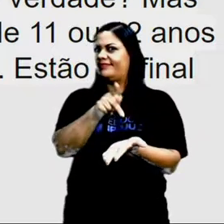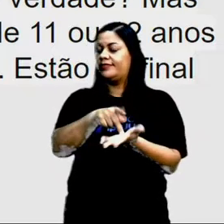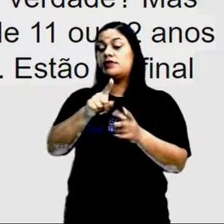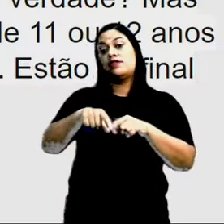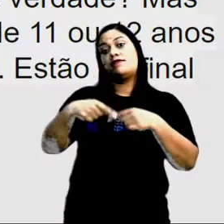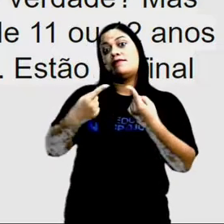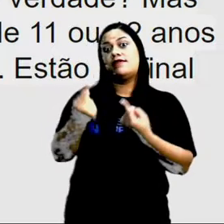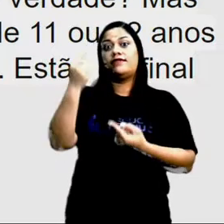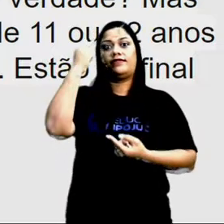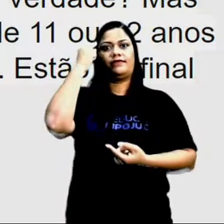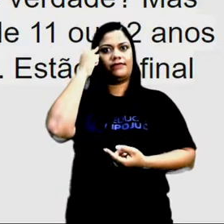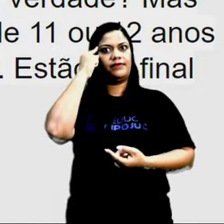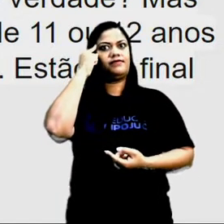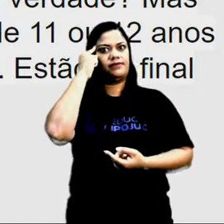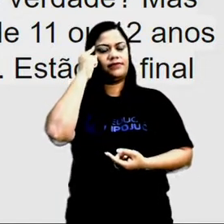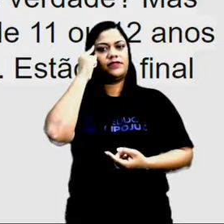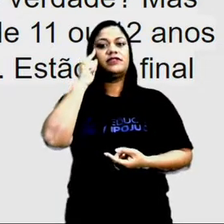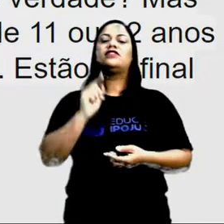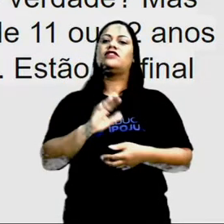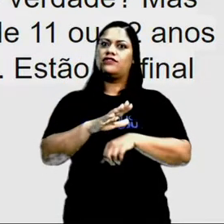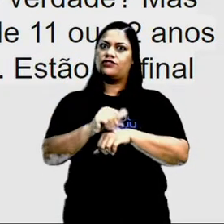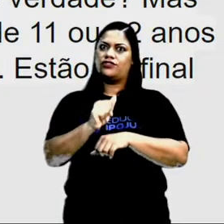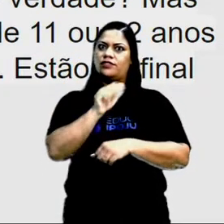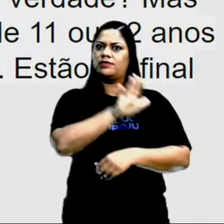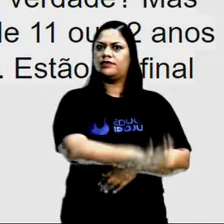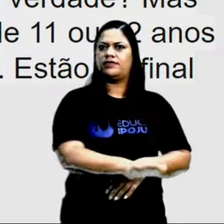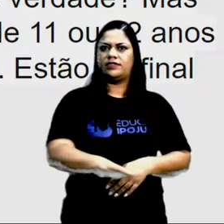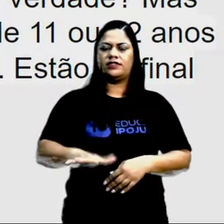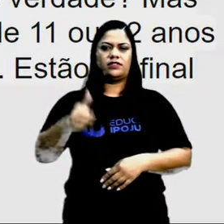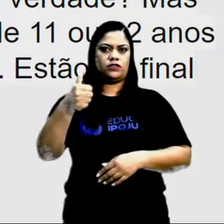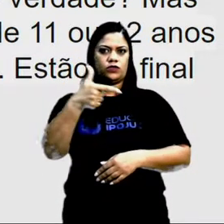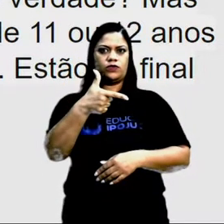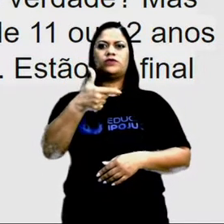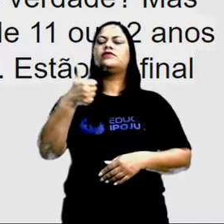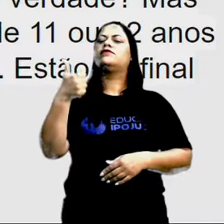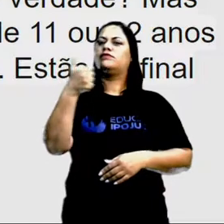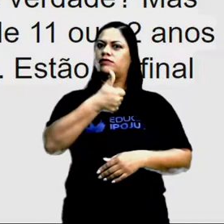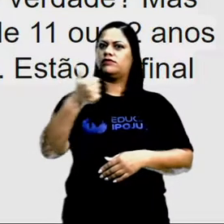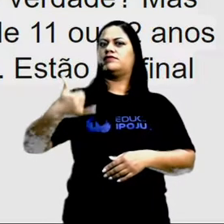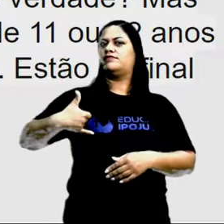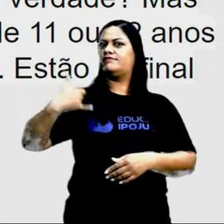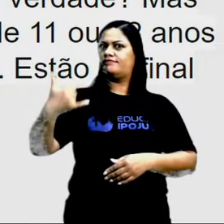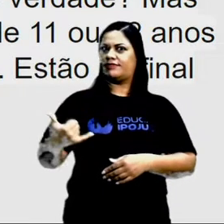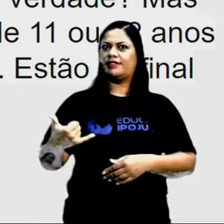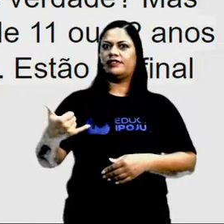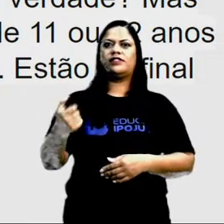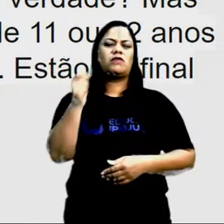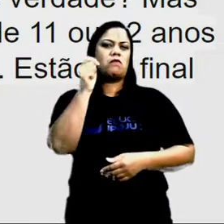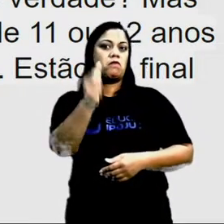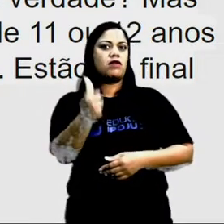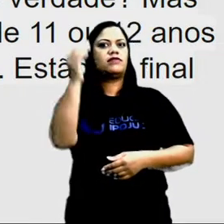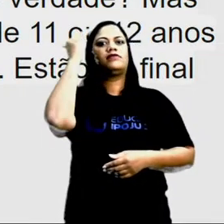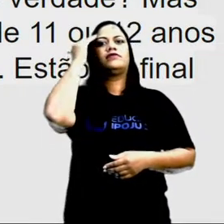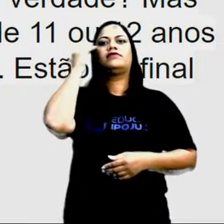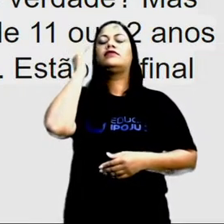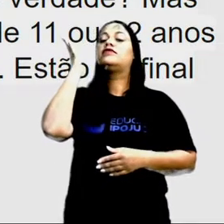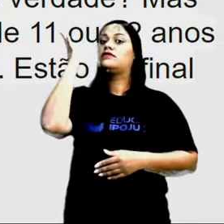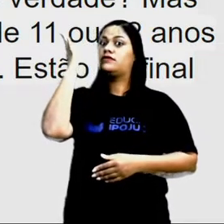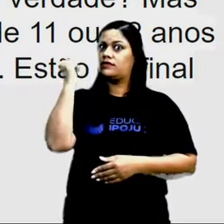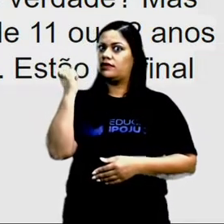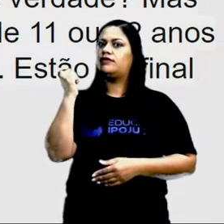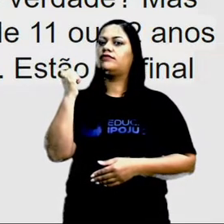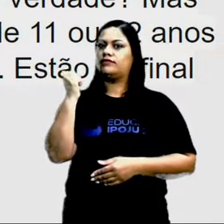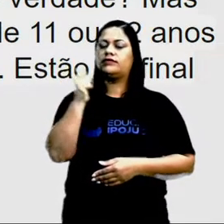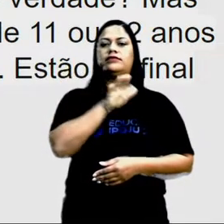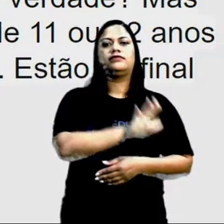Mas eles nem pensam nisso quando chamam as crianças de 11 ou 12 anos de pré-adolescentes. Pois saiba que